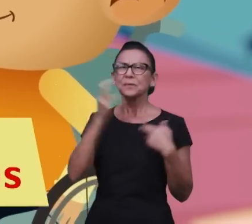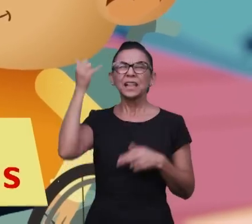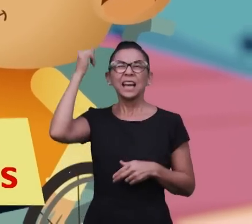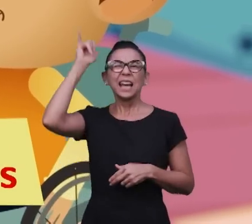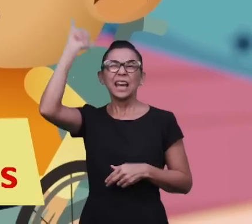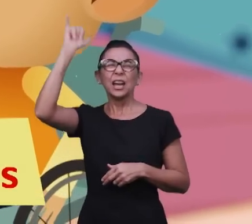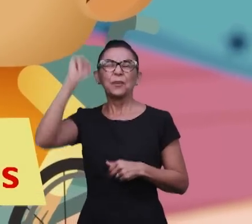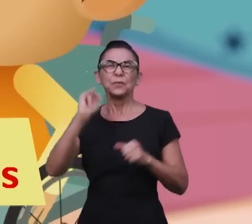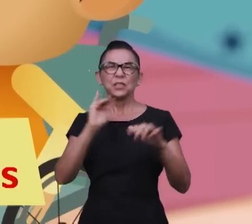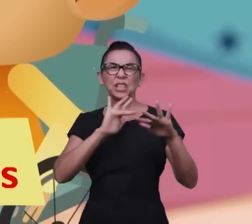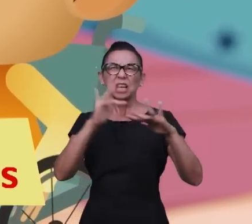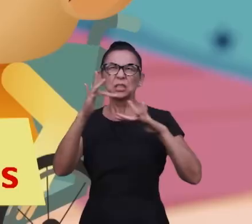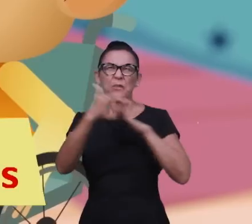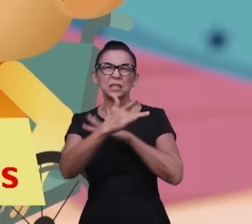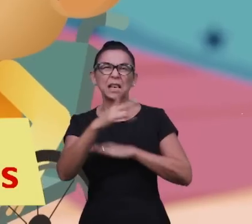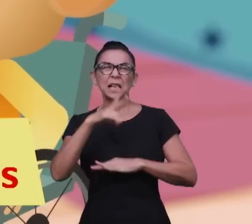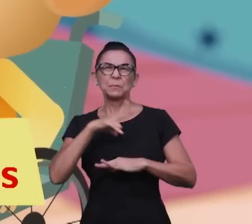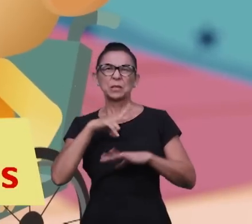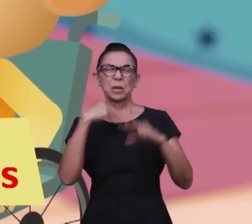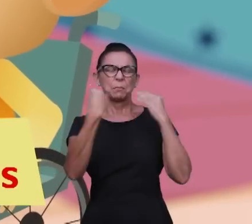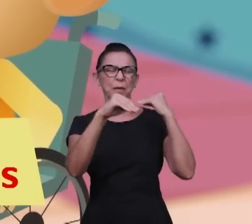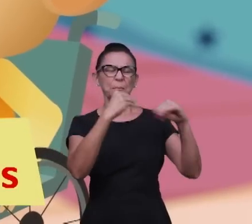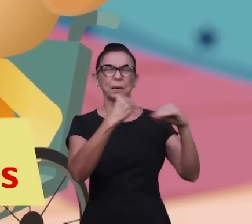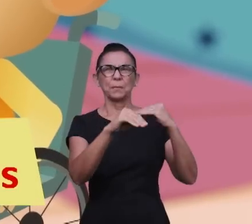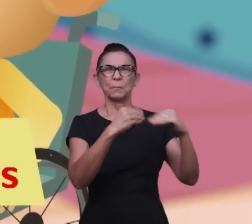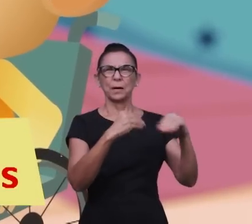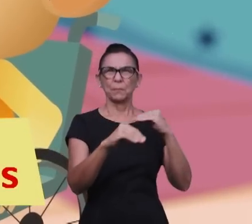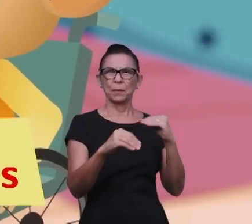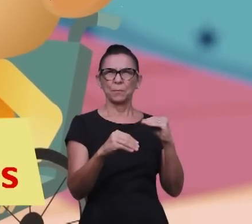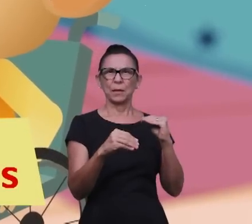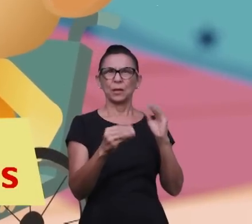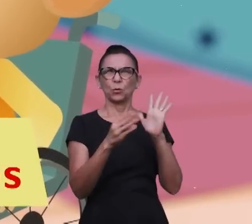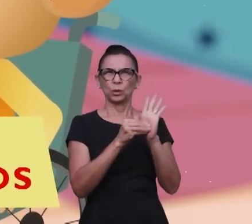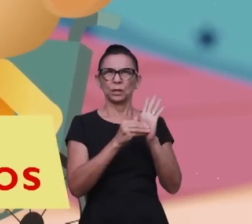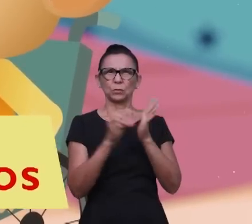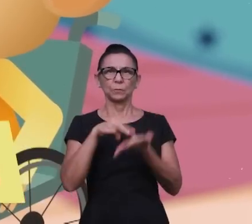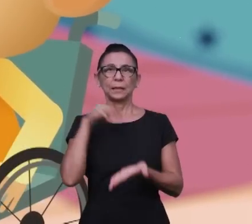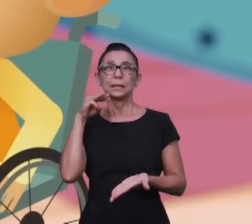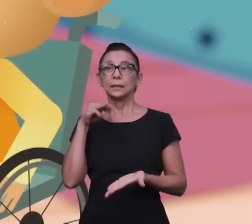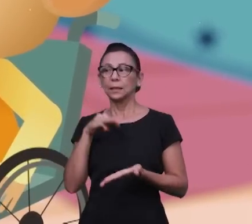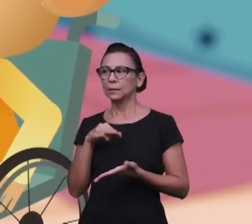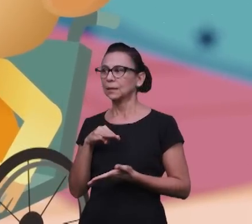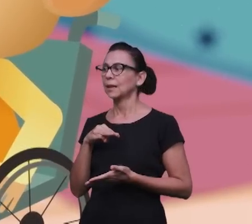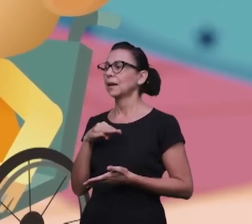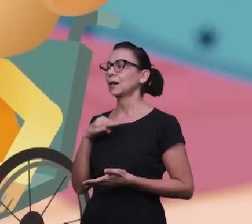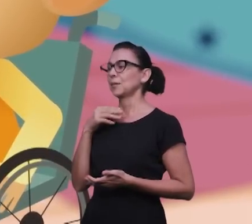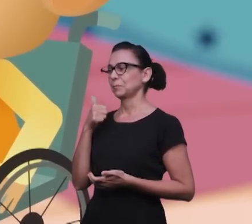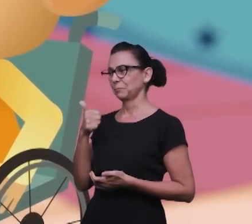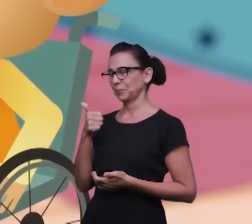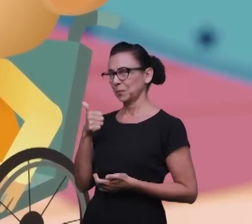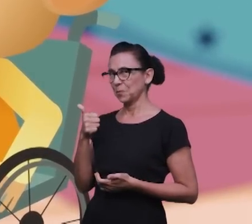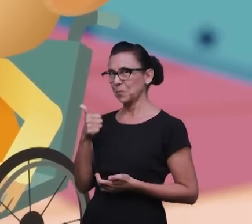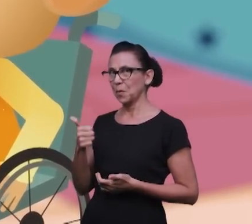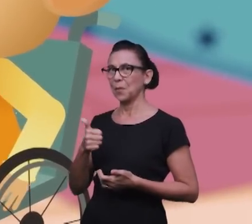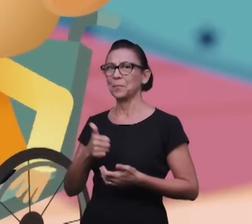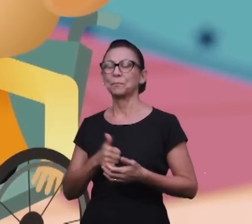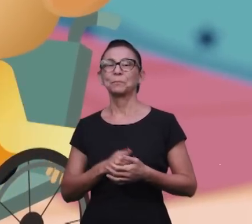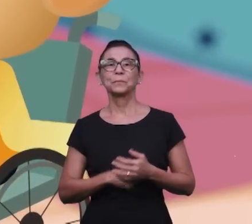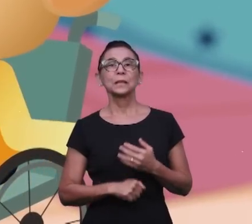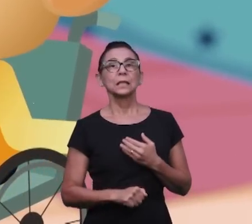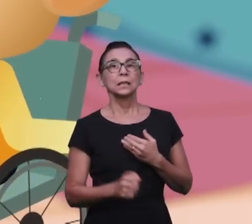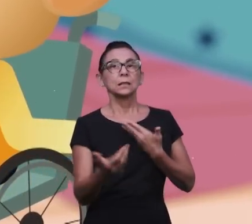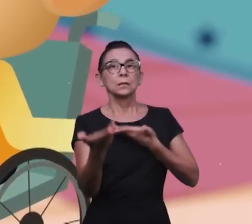canais abertos e postar conteúdos em suas contas particulares. Muito bem, Elo. Se cada um contribuir,